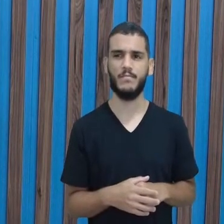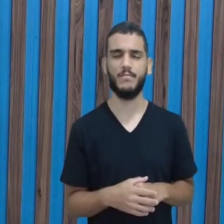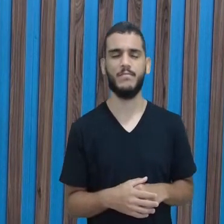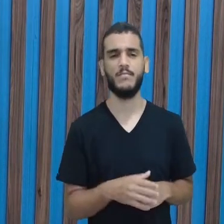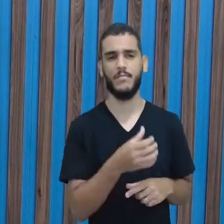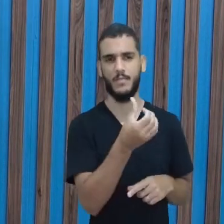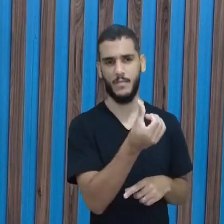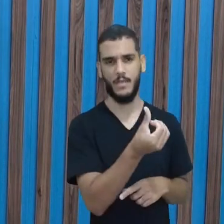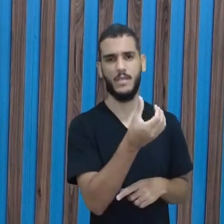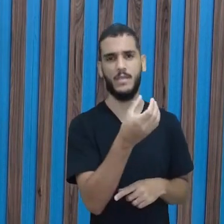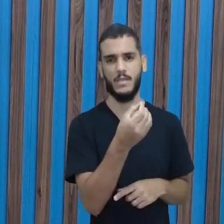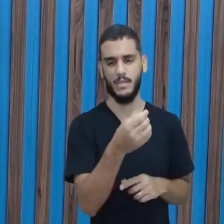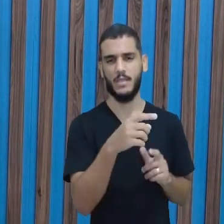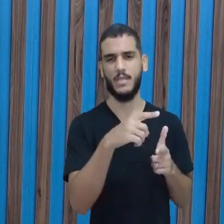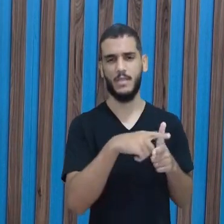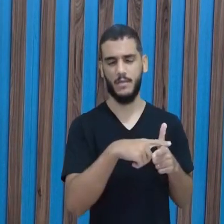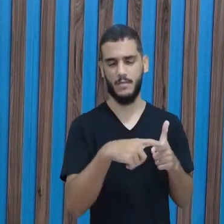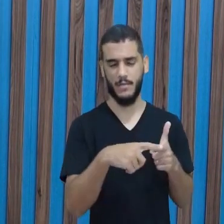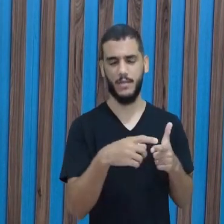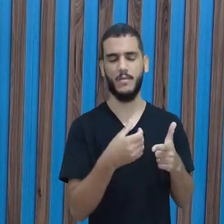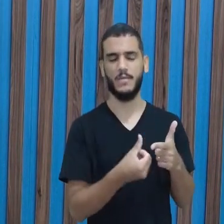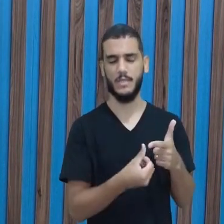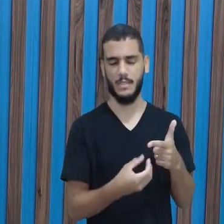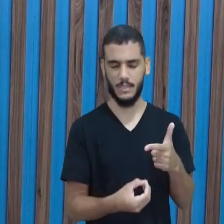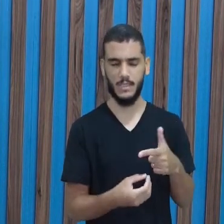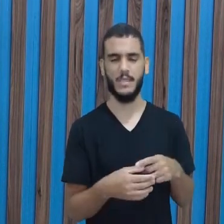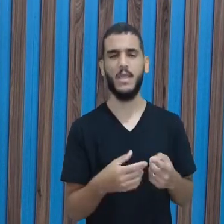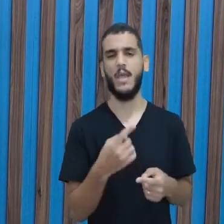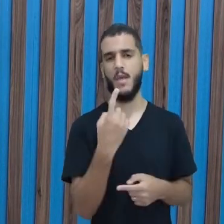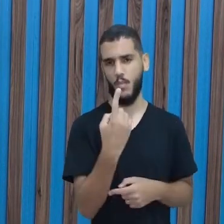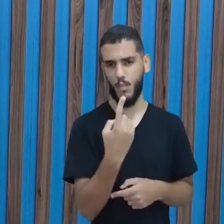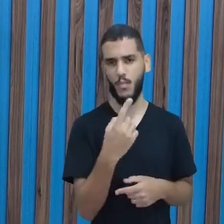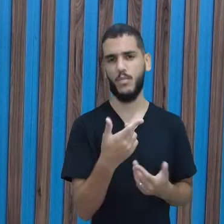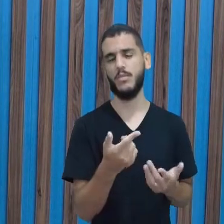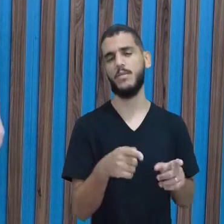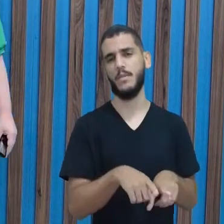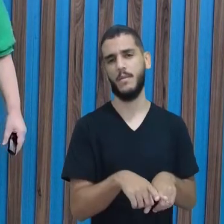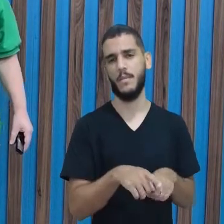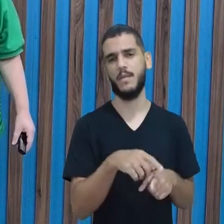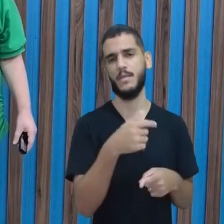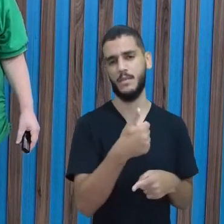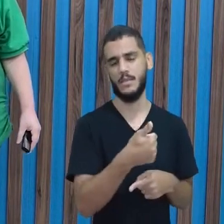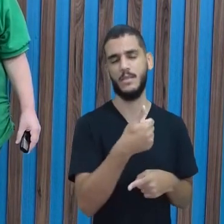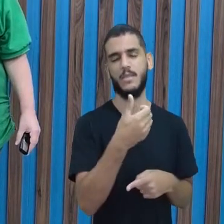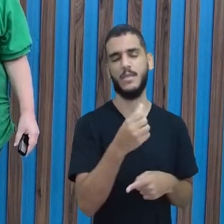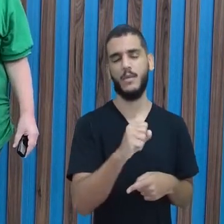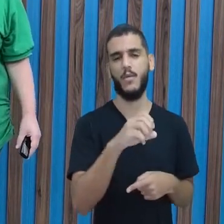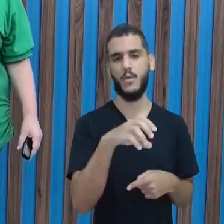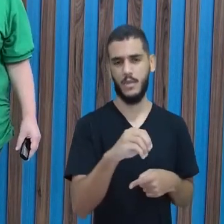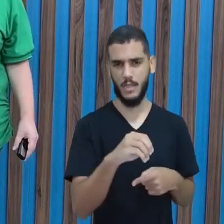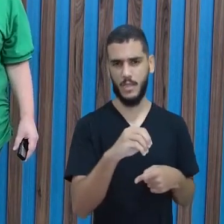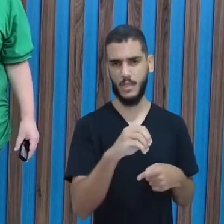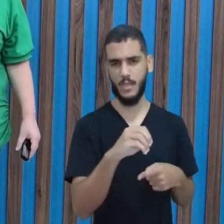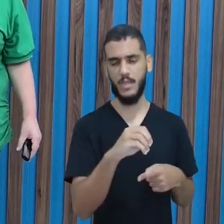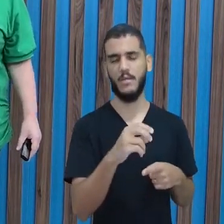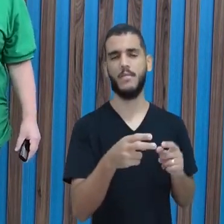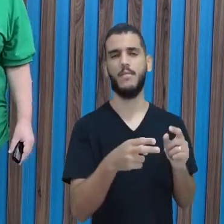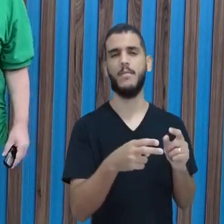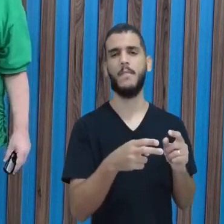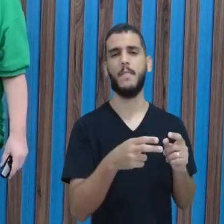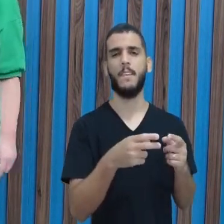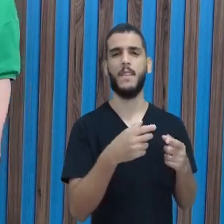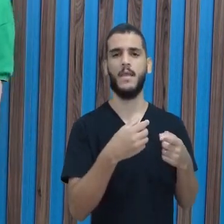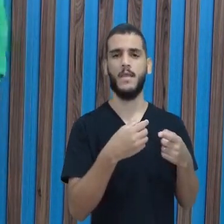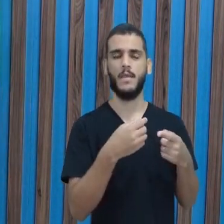dá 1 e 180 por 60 vai dar 3.